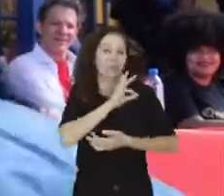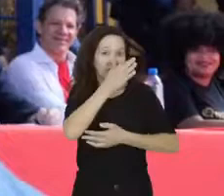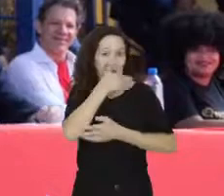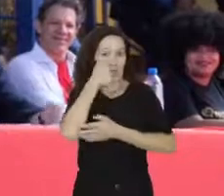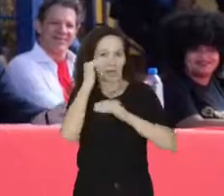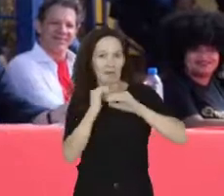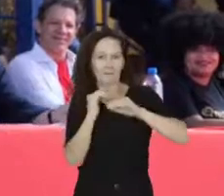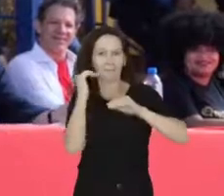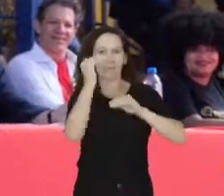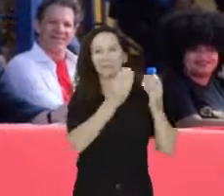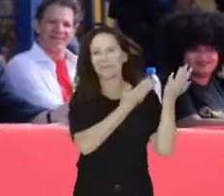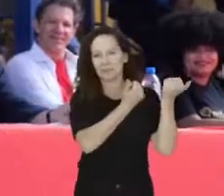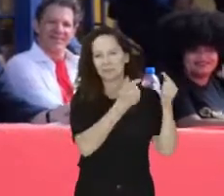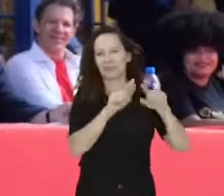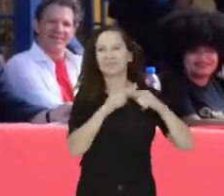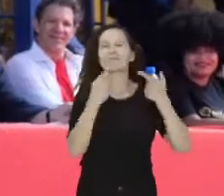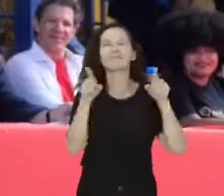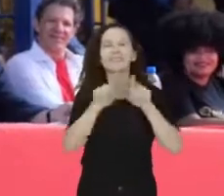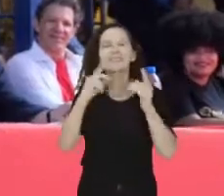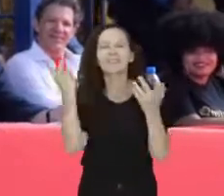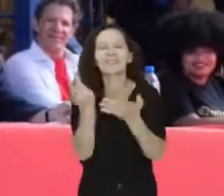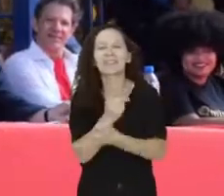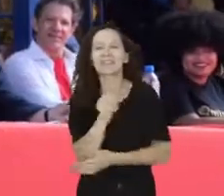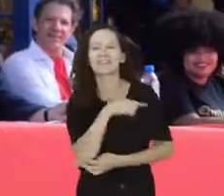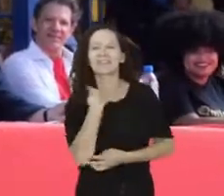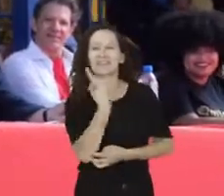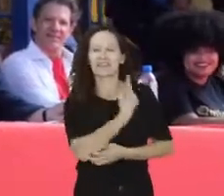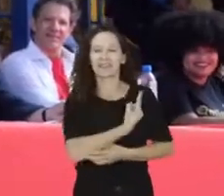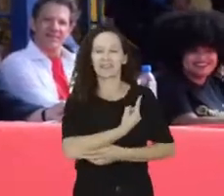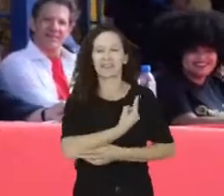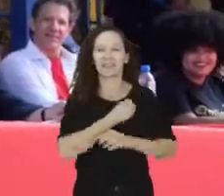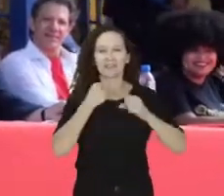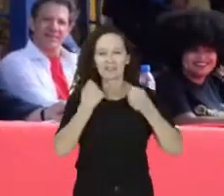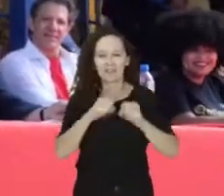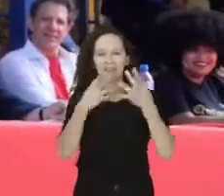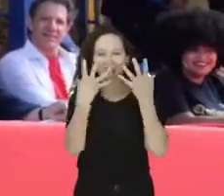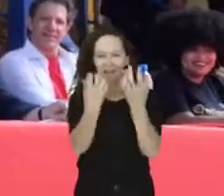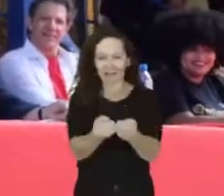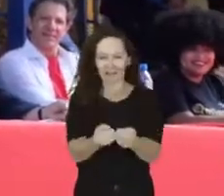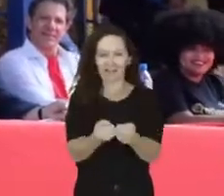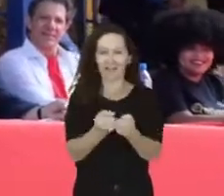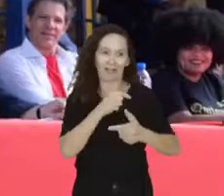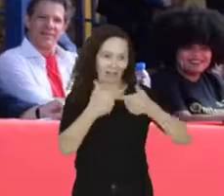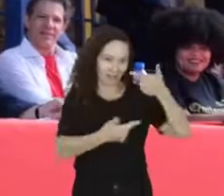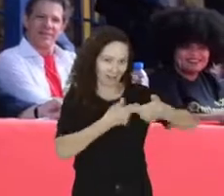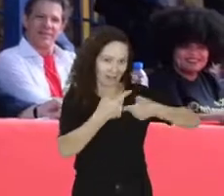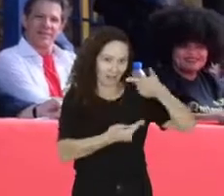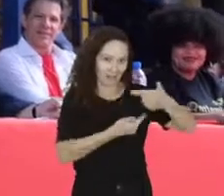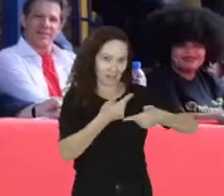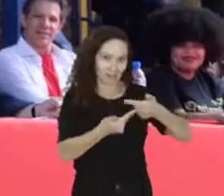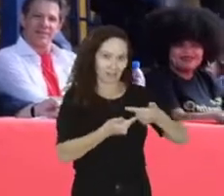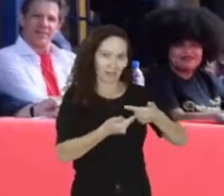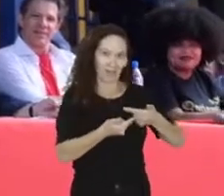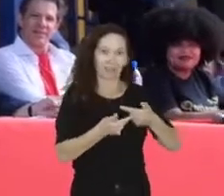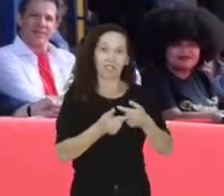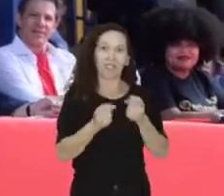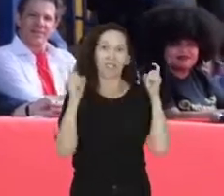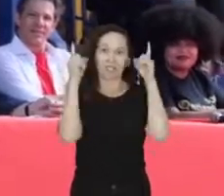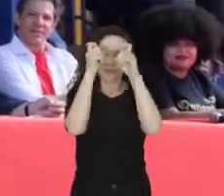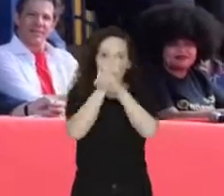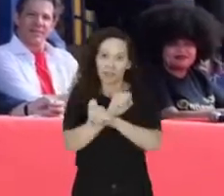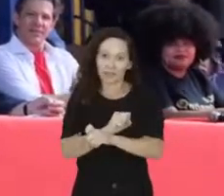mesmo tempo, a gente tem que se submeter a trabalhos muito mais precários, justamente porque a